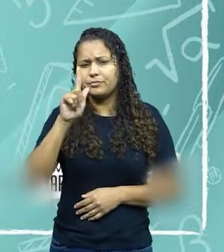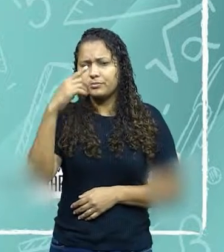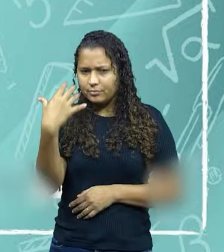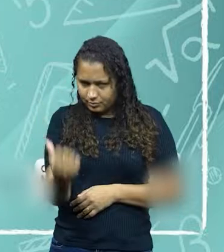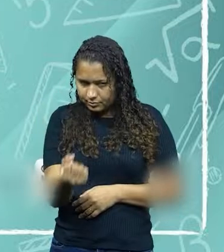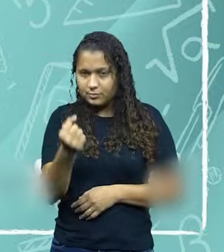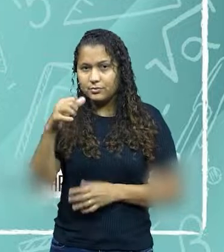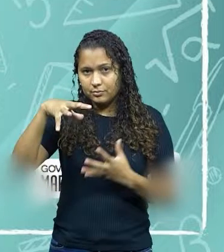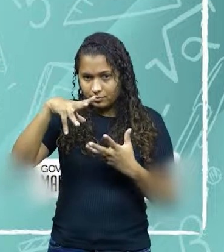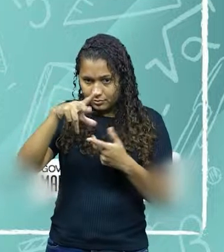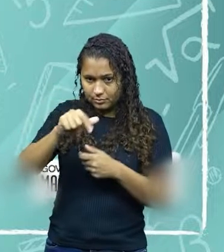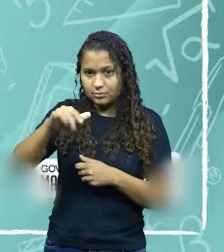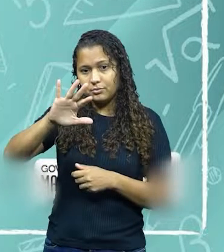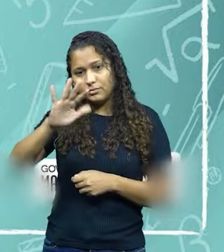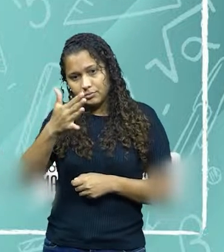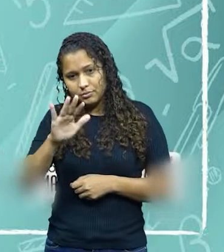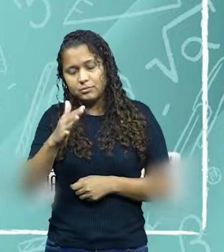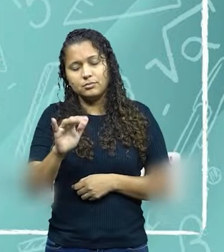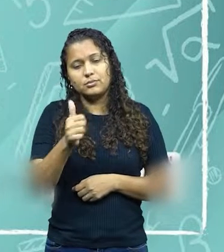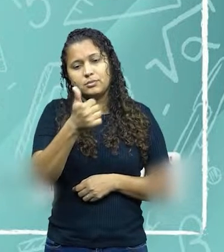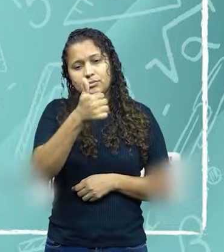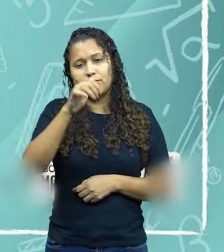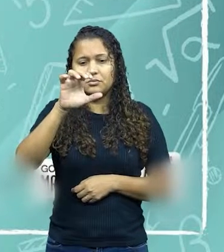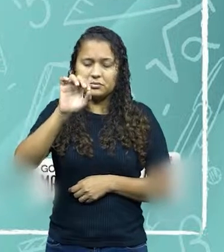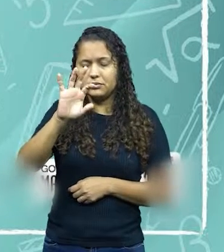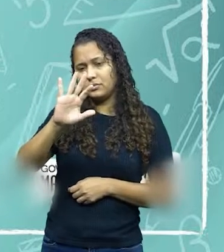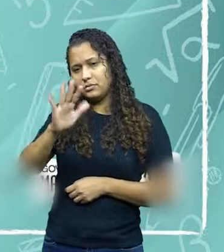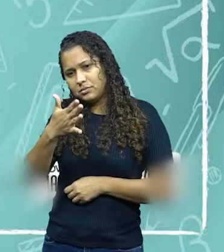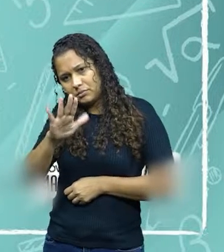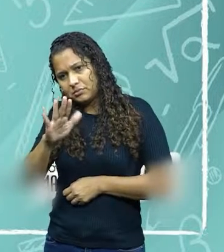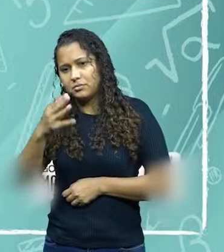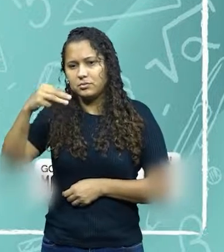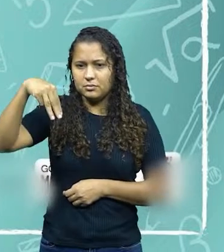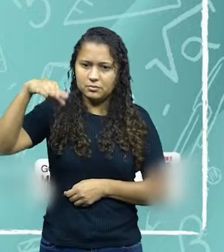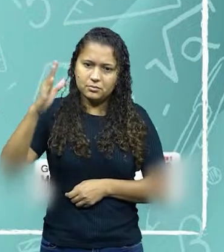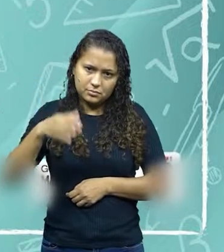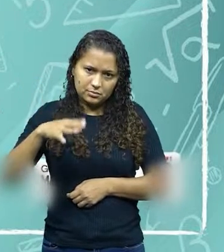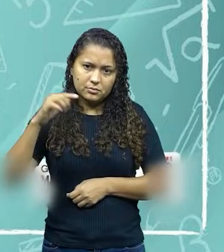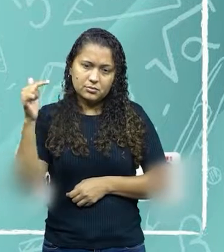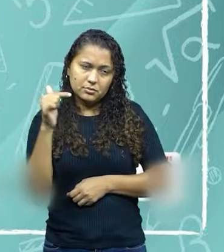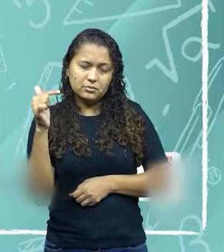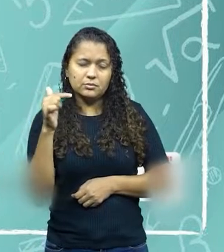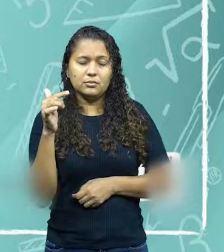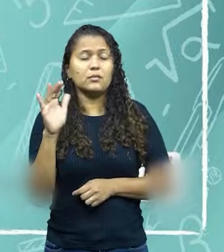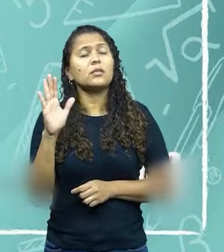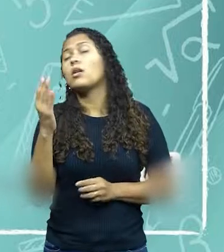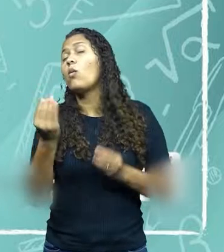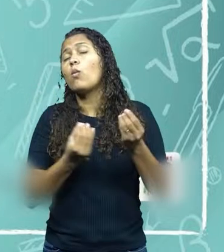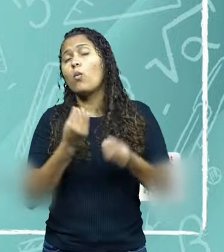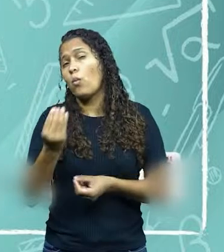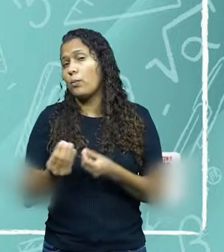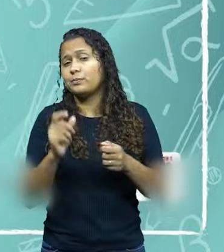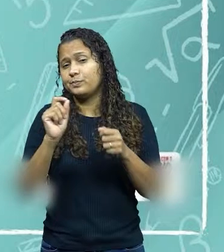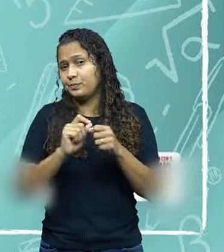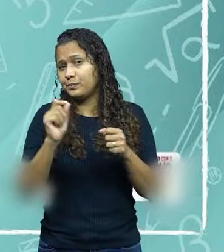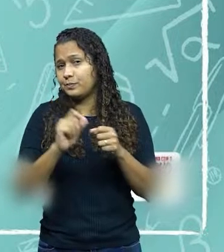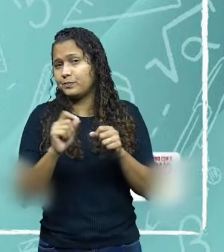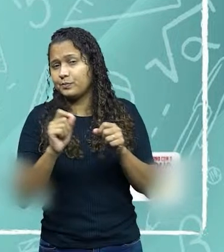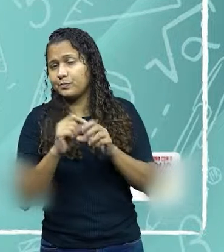na superfície da Terra, ela equivale a aproximadamente 10 metros por segundo. Então, como é que a gente faz